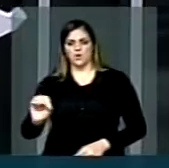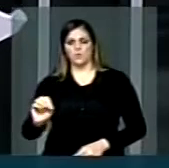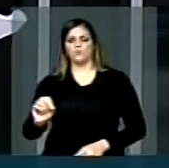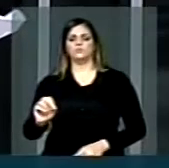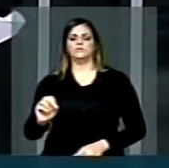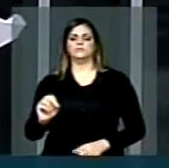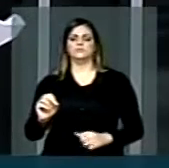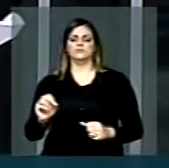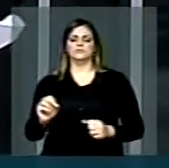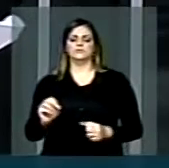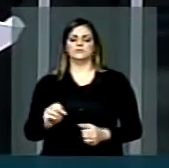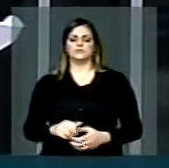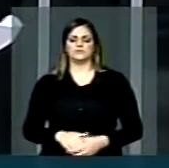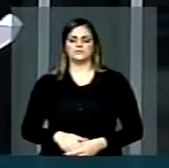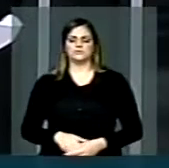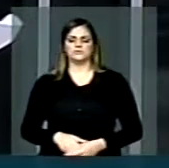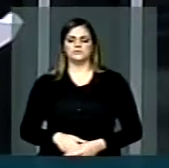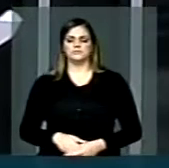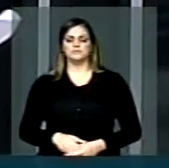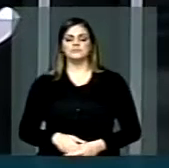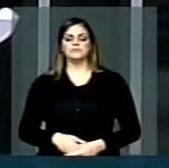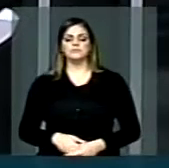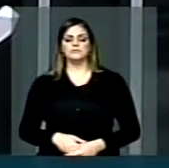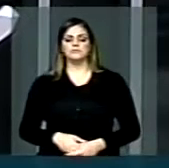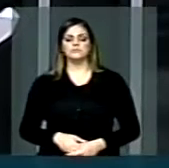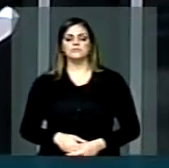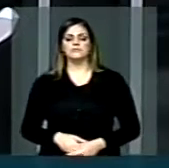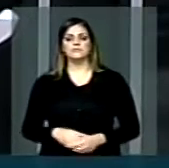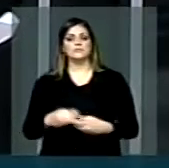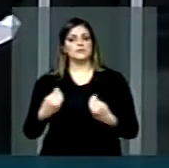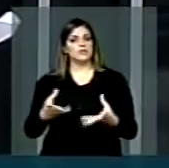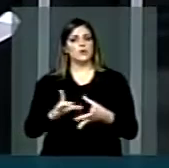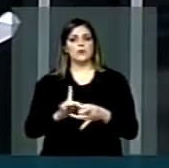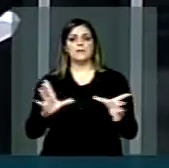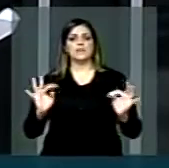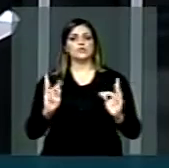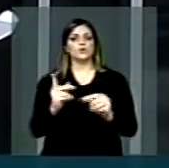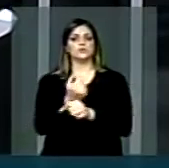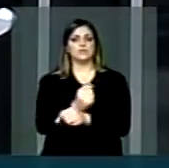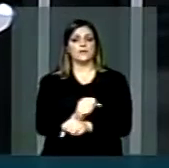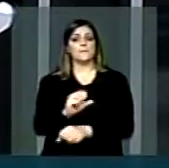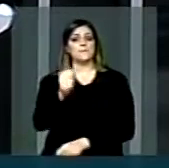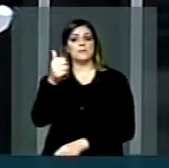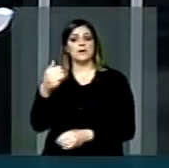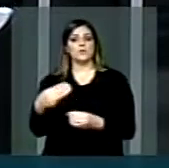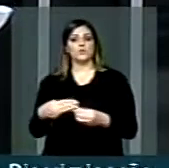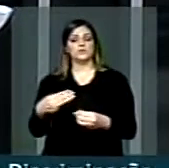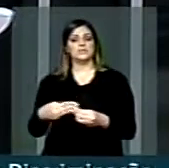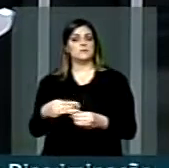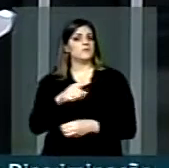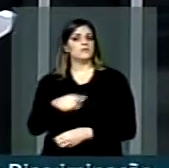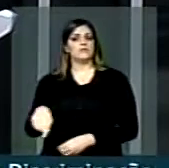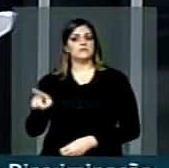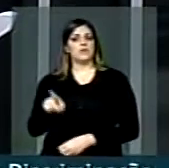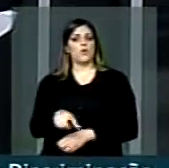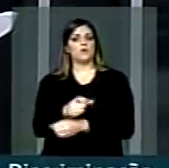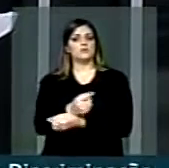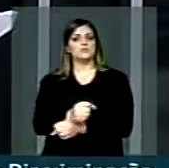também Redenção, hoje dirigida pelo companheiro Manuel Bandeira, libertou todos os escravos, sendo o primeiro município a abolir a escravidão no